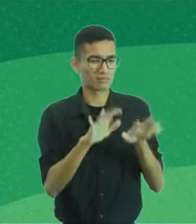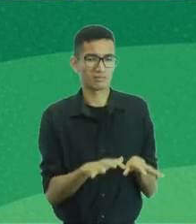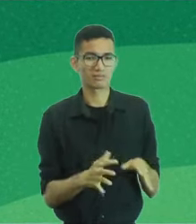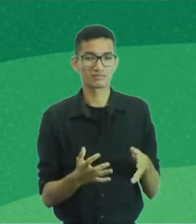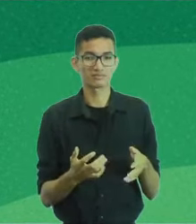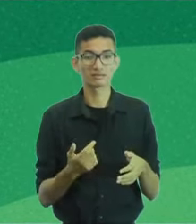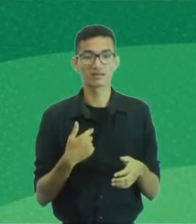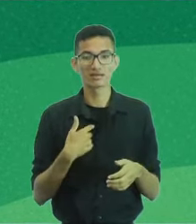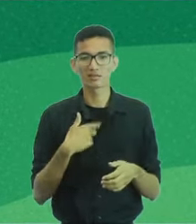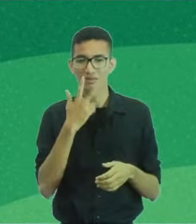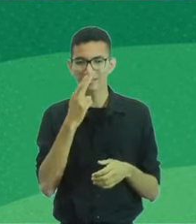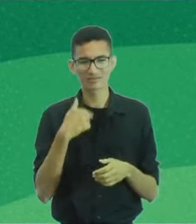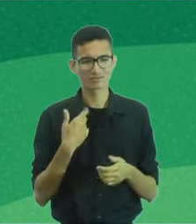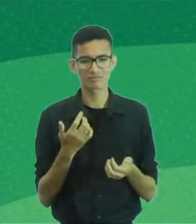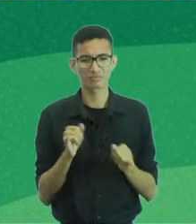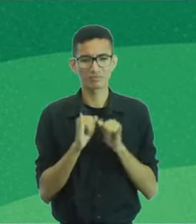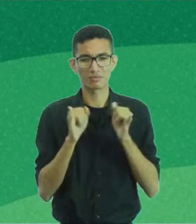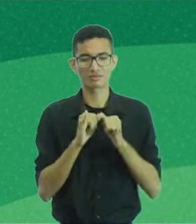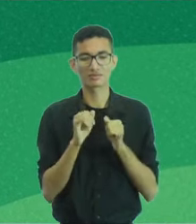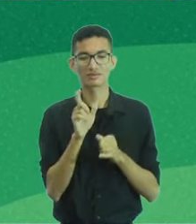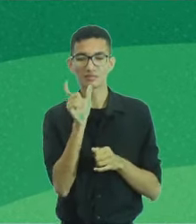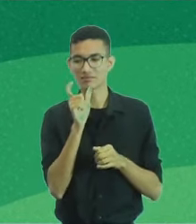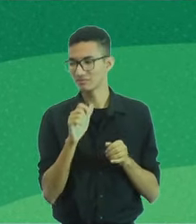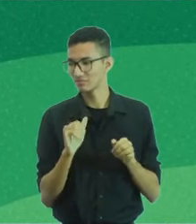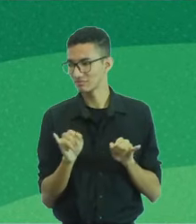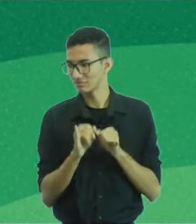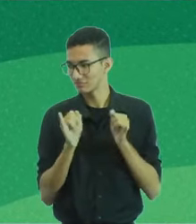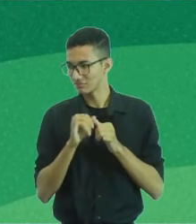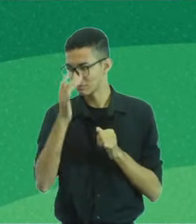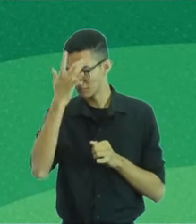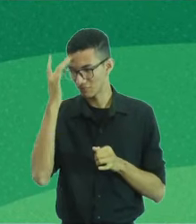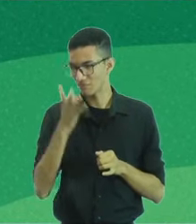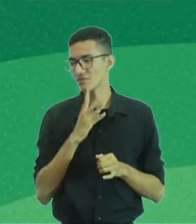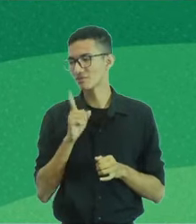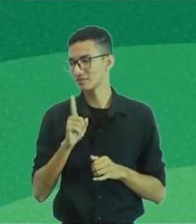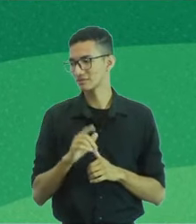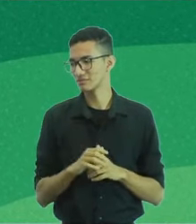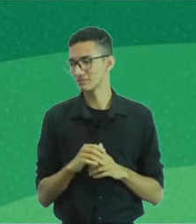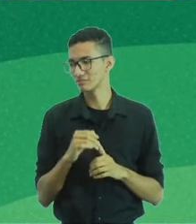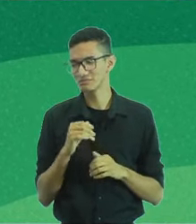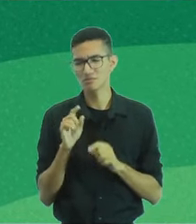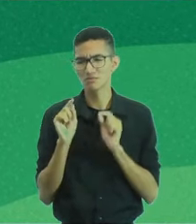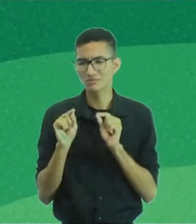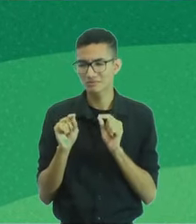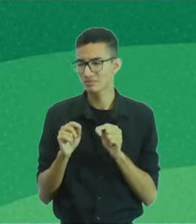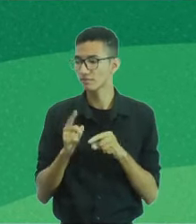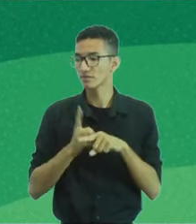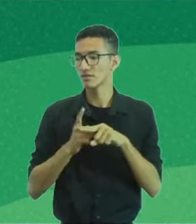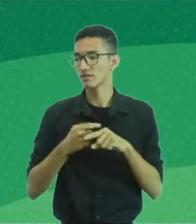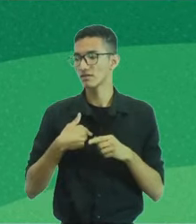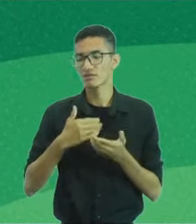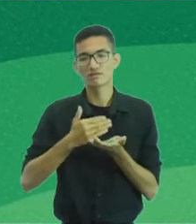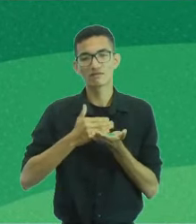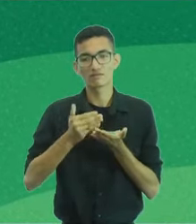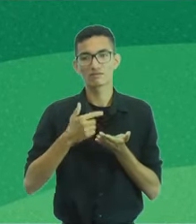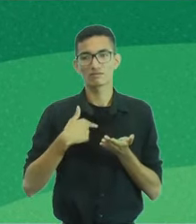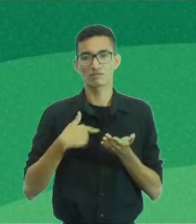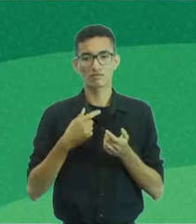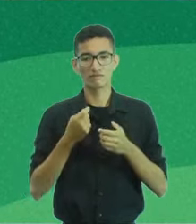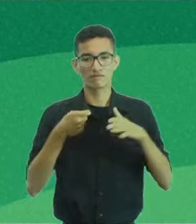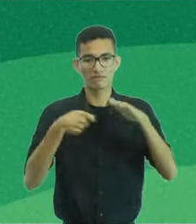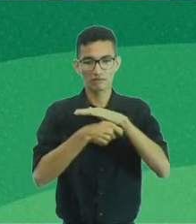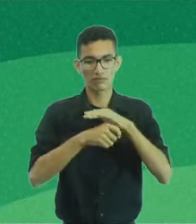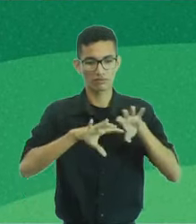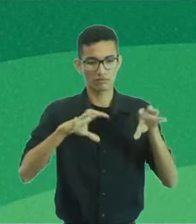considero um e mendigo eu gosto muito desse termo embora ninguém entenda ele todo mundo me pergunte porque isso é porque eu vivo a partir de campanhas de financiamento